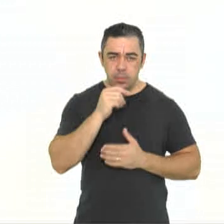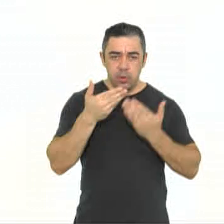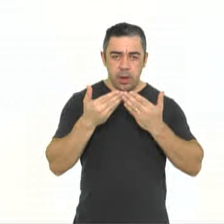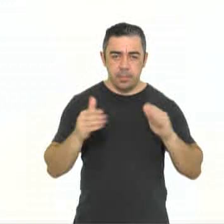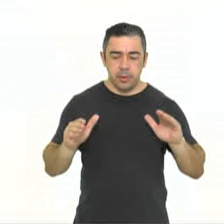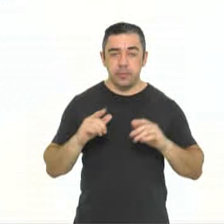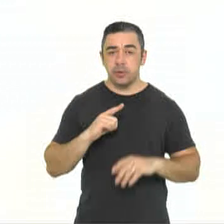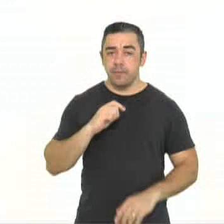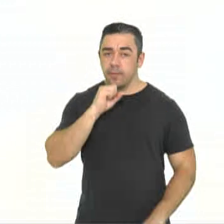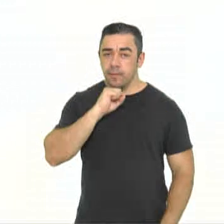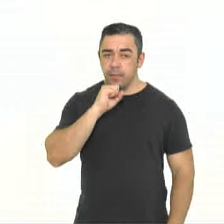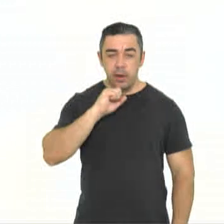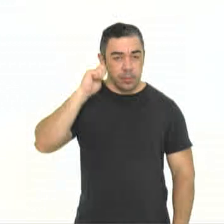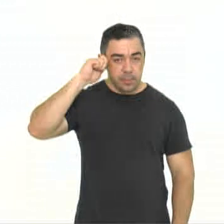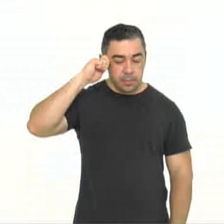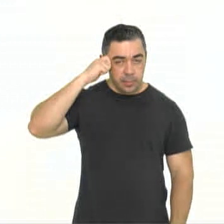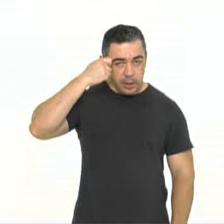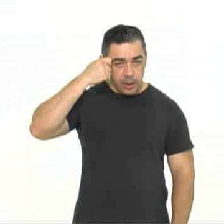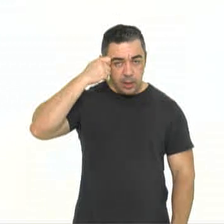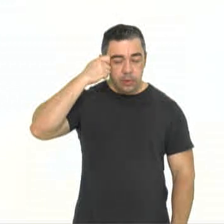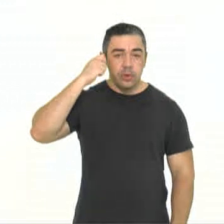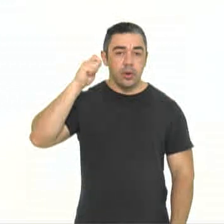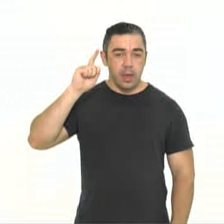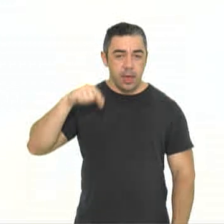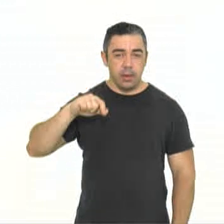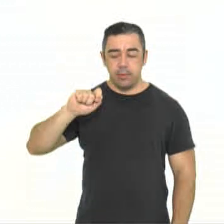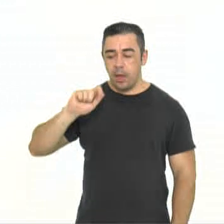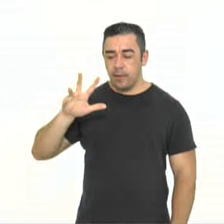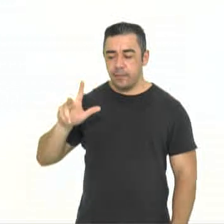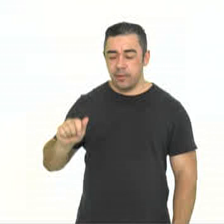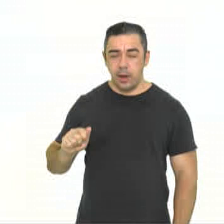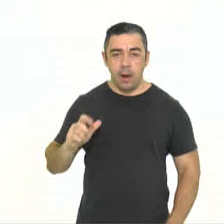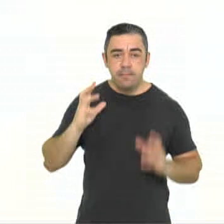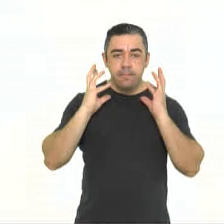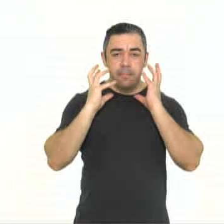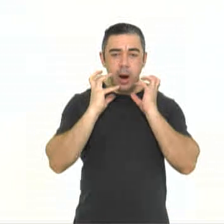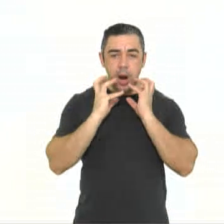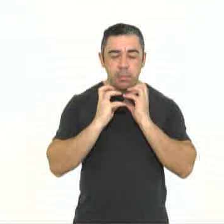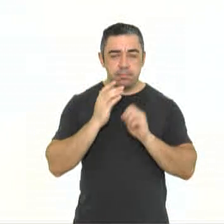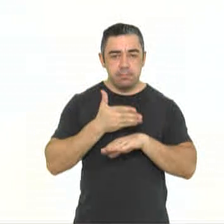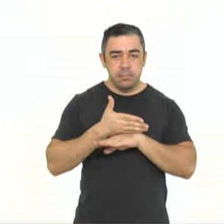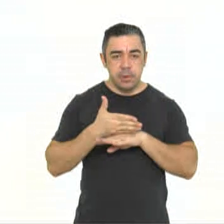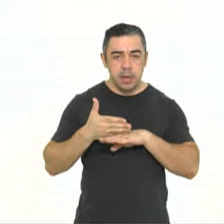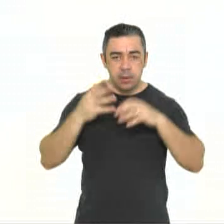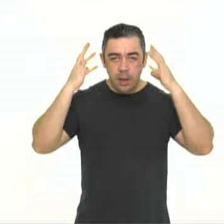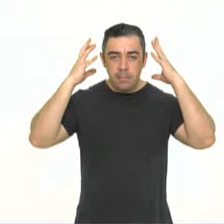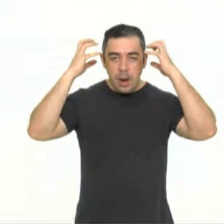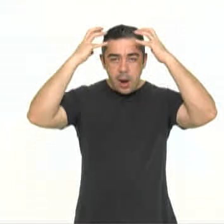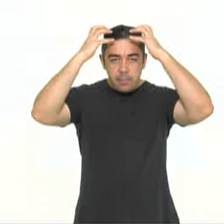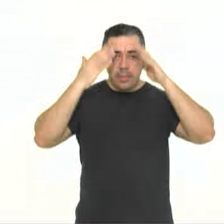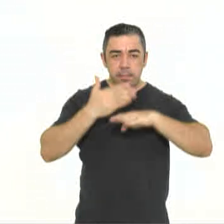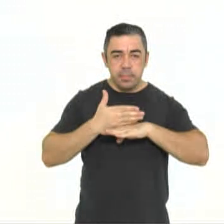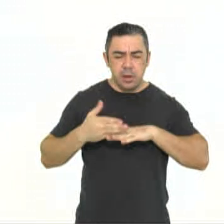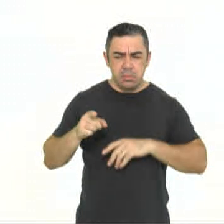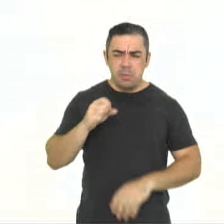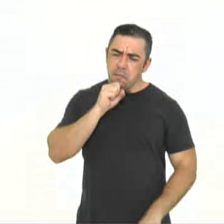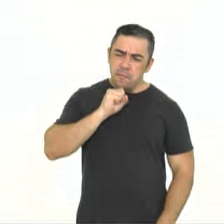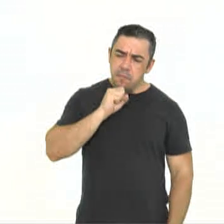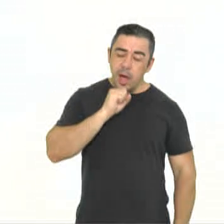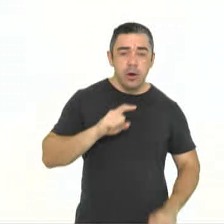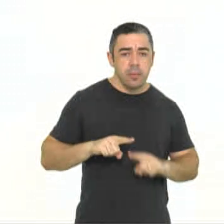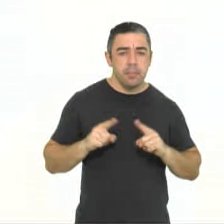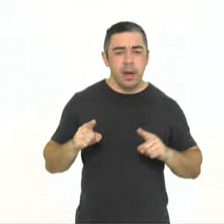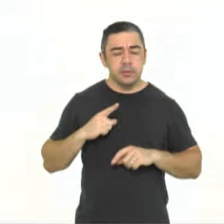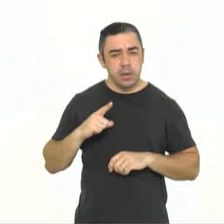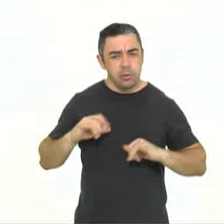preto africano, cujas barbas e cabelo de algodão davam à sua fisionomia uma aguda impressão de velhice, doçura